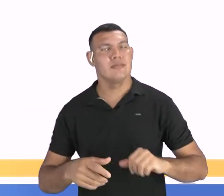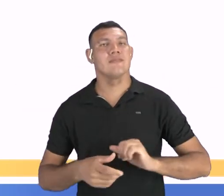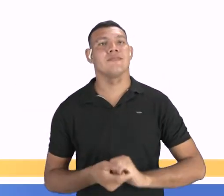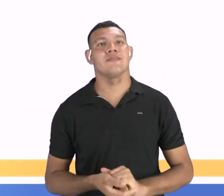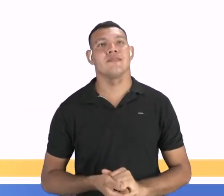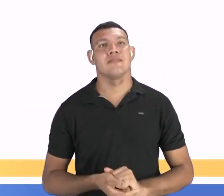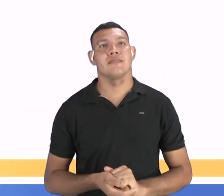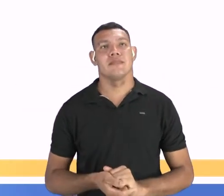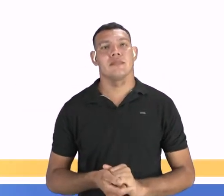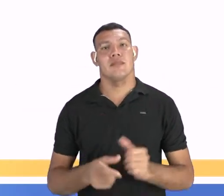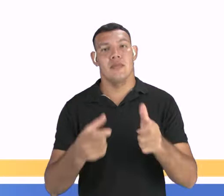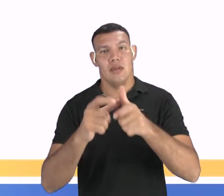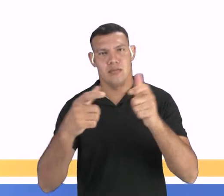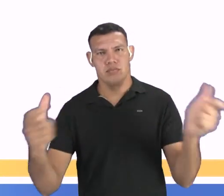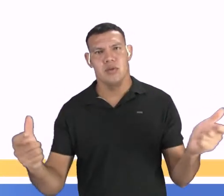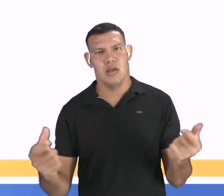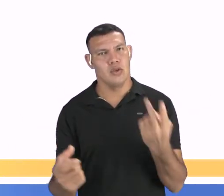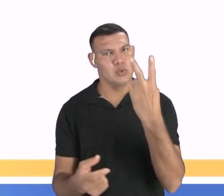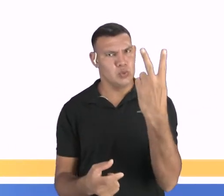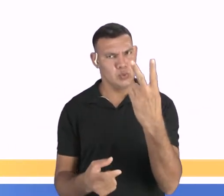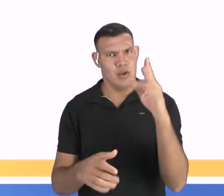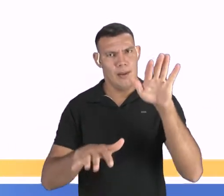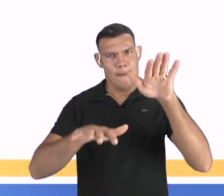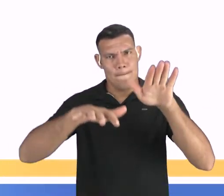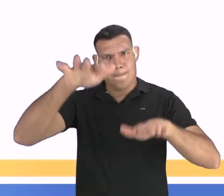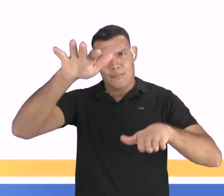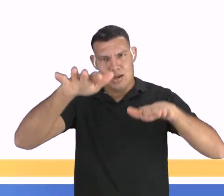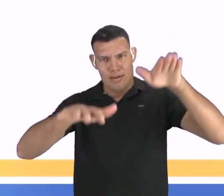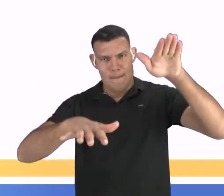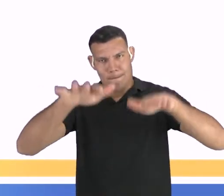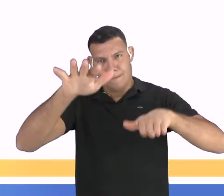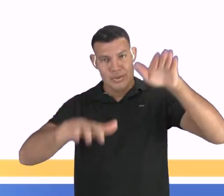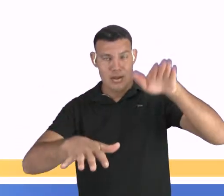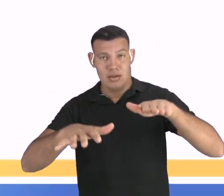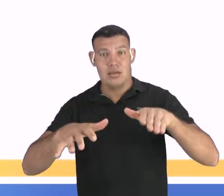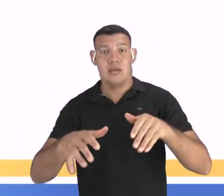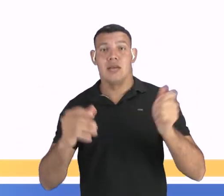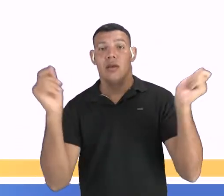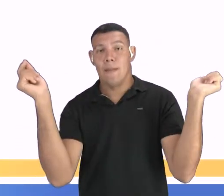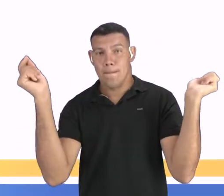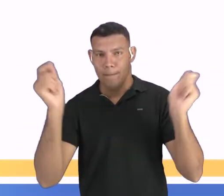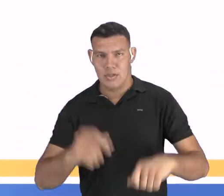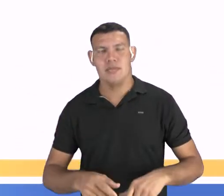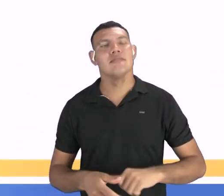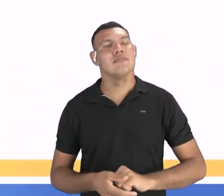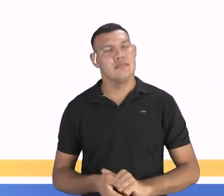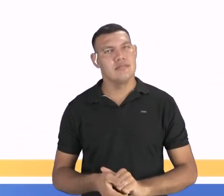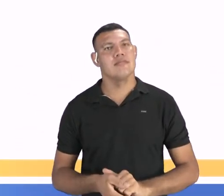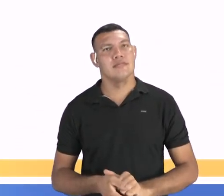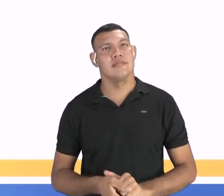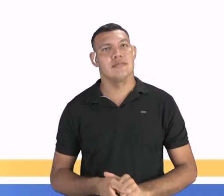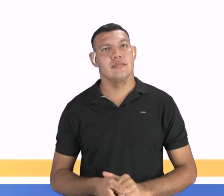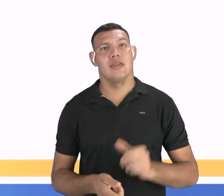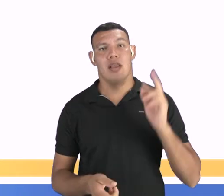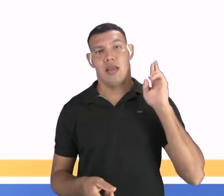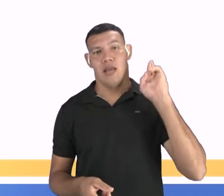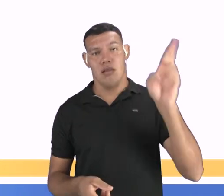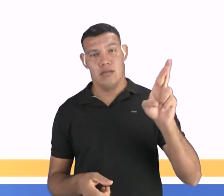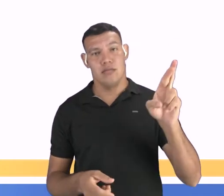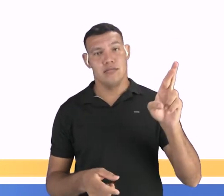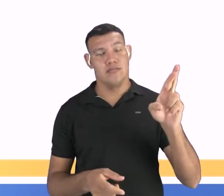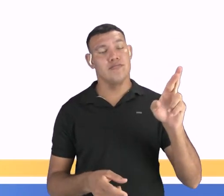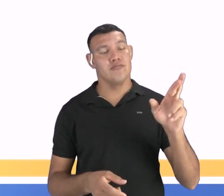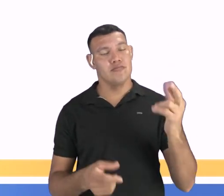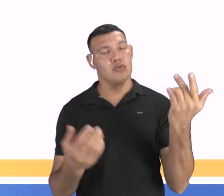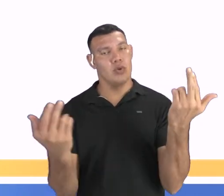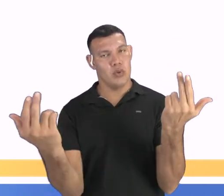Bom, duas grandezas, elas são ditas proporcionais, né, se for possível construir duas razões equivalentes entre elas, de